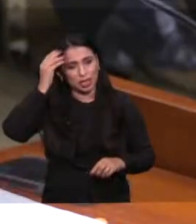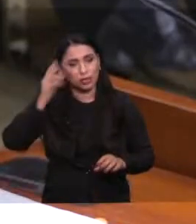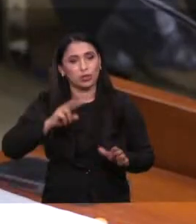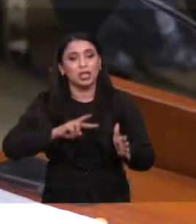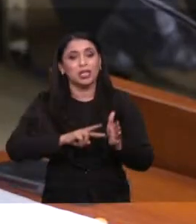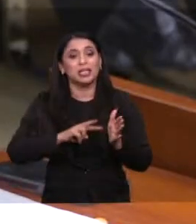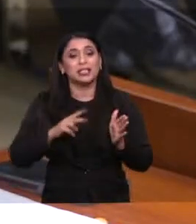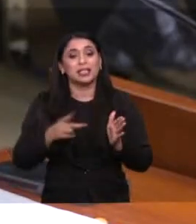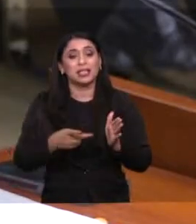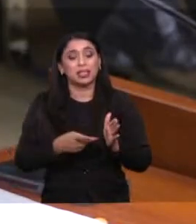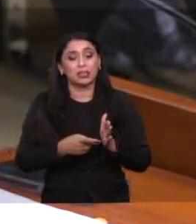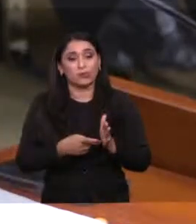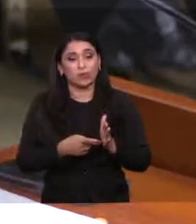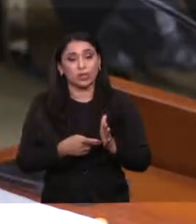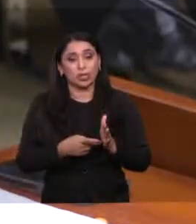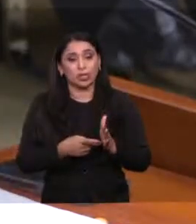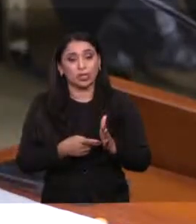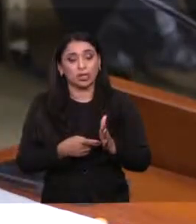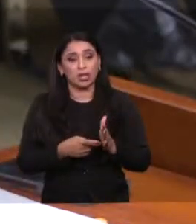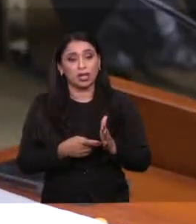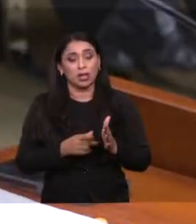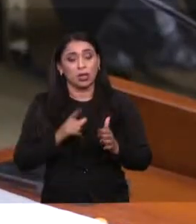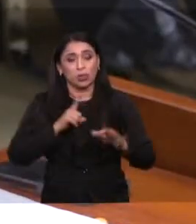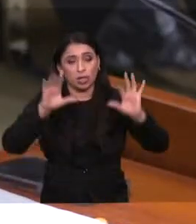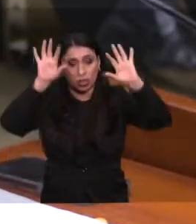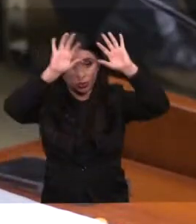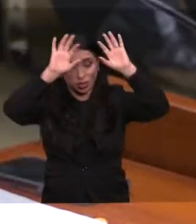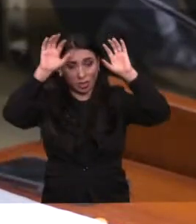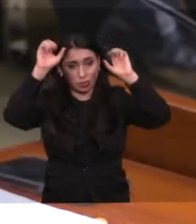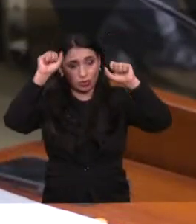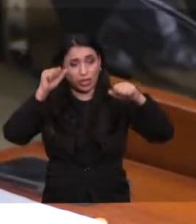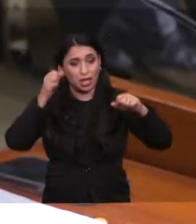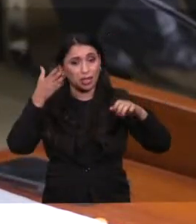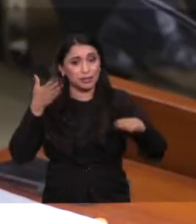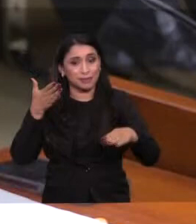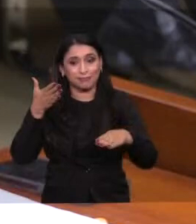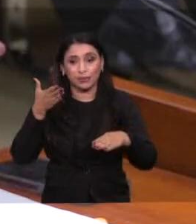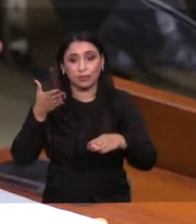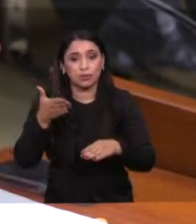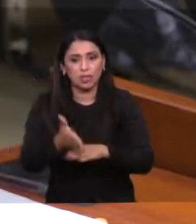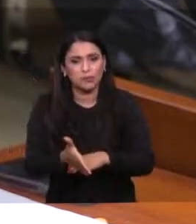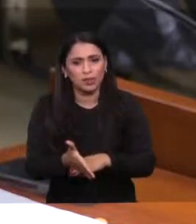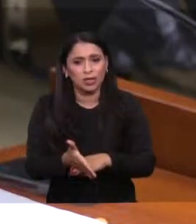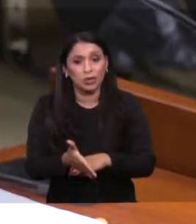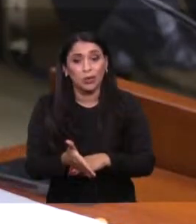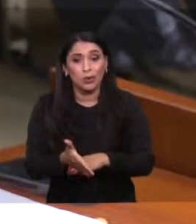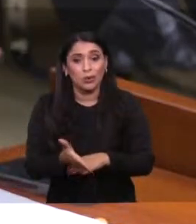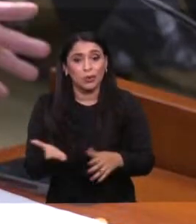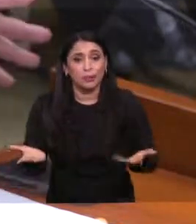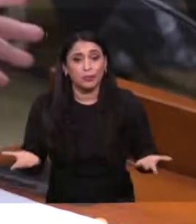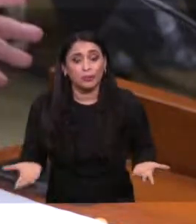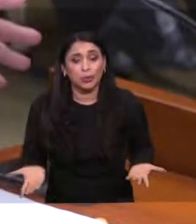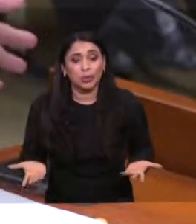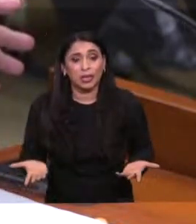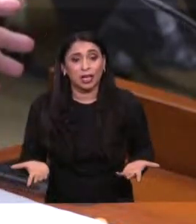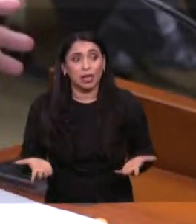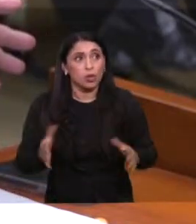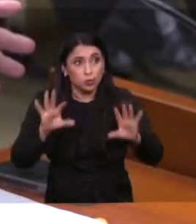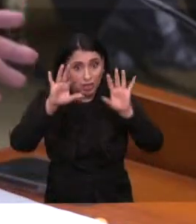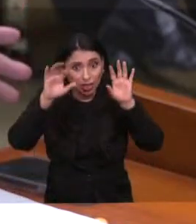significa uma interferência nos tribunais, porque os tribunais já estão com a